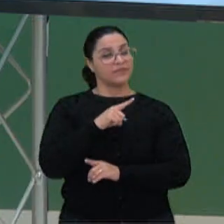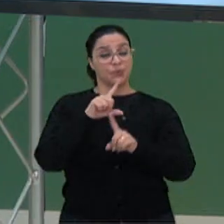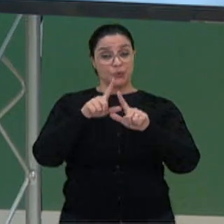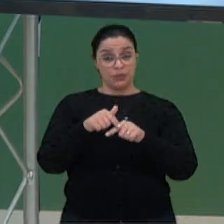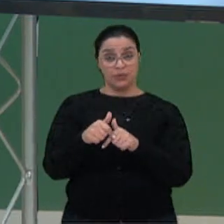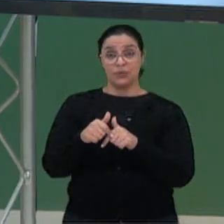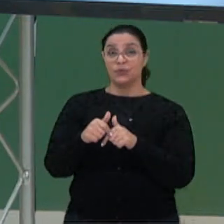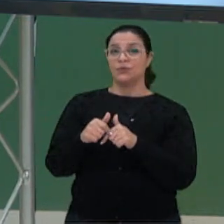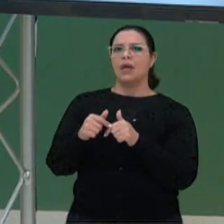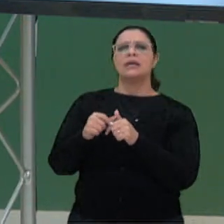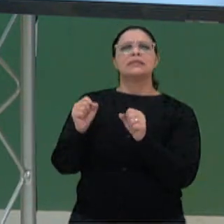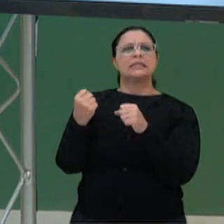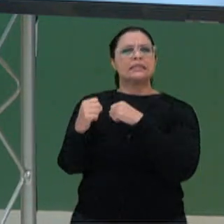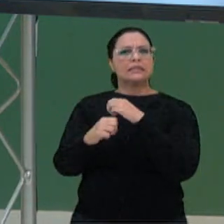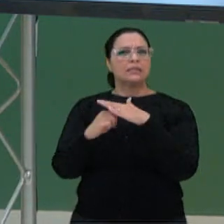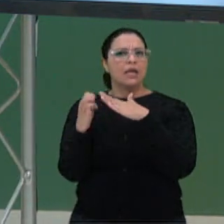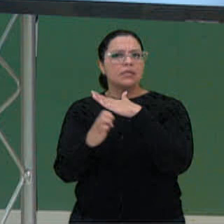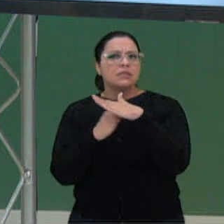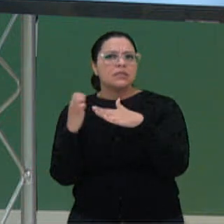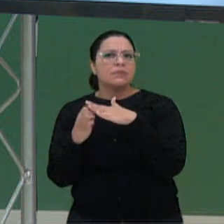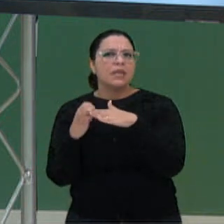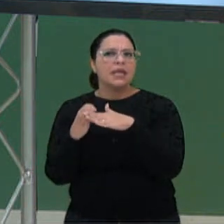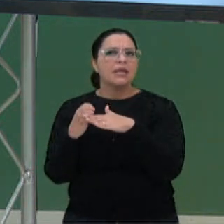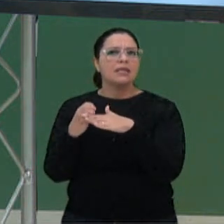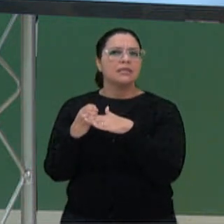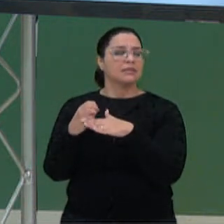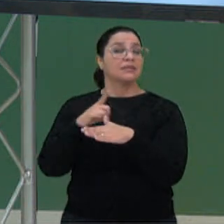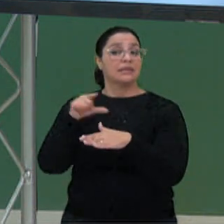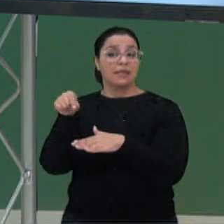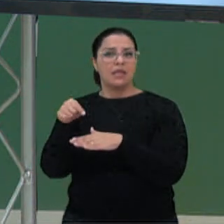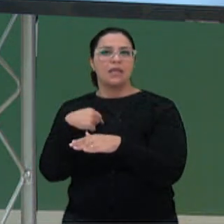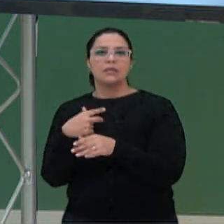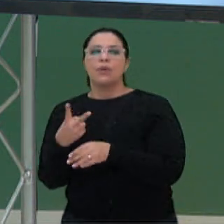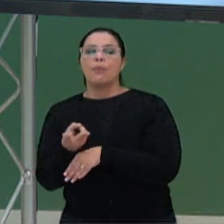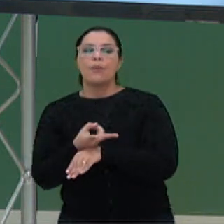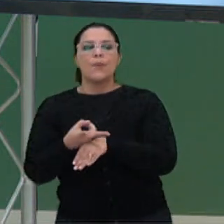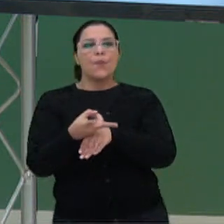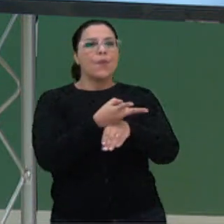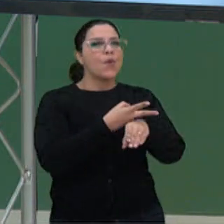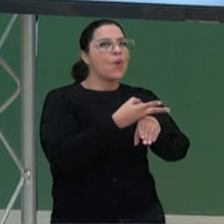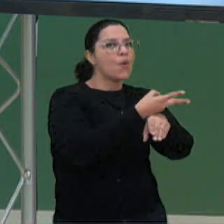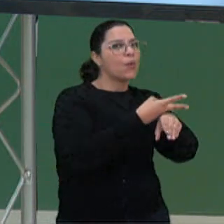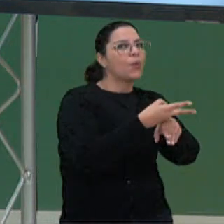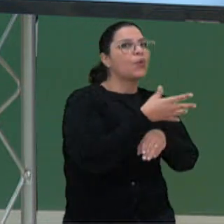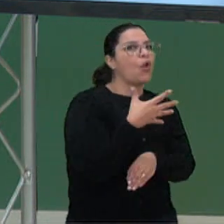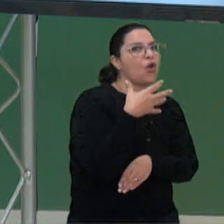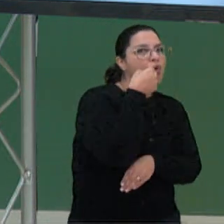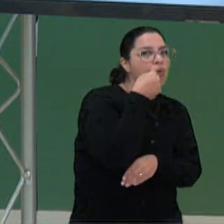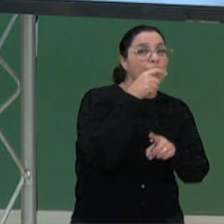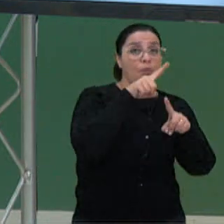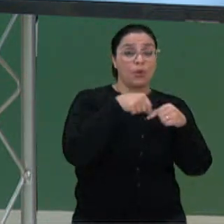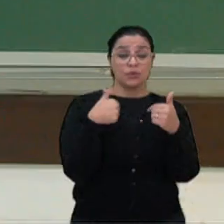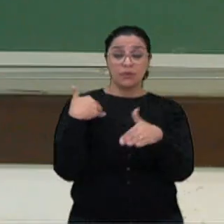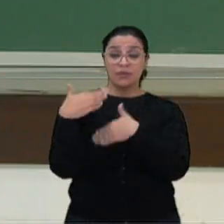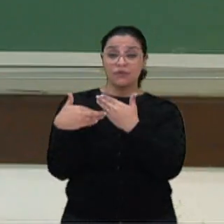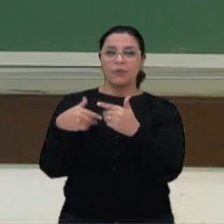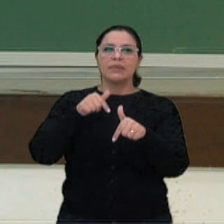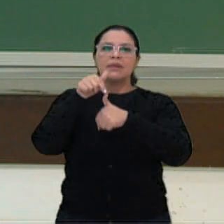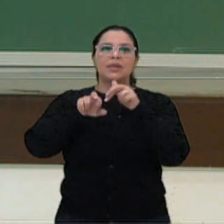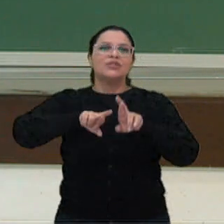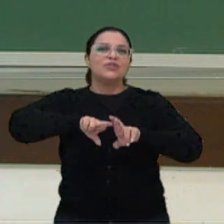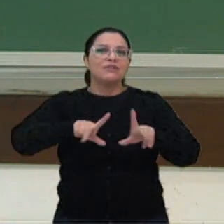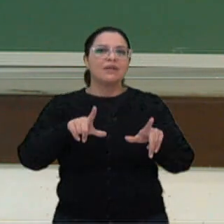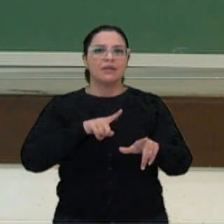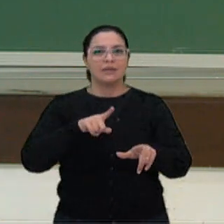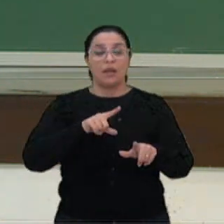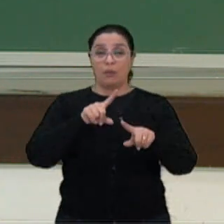grandes grupos econômicos, as empresas transnacionais, buscam o lucro e por isso desenvolvem diferentes ações, como,